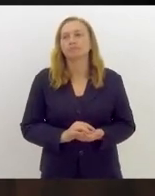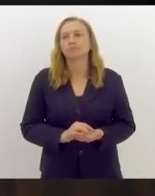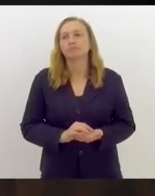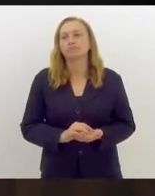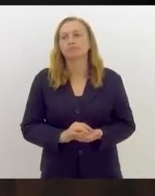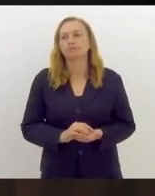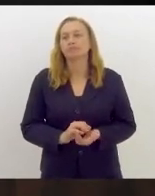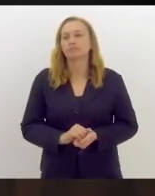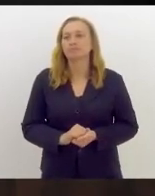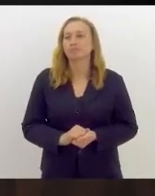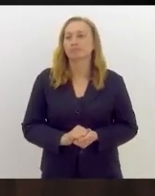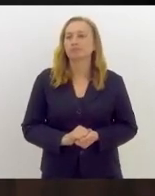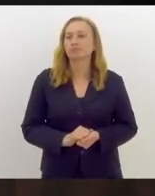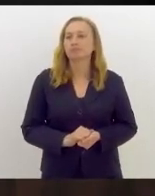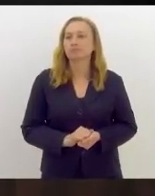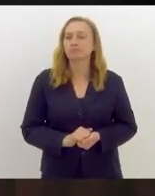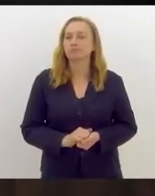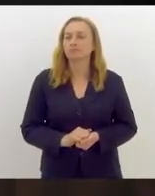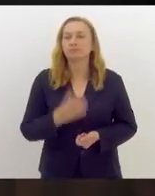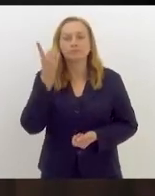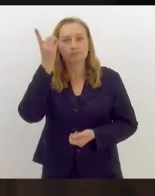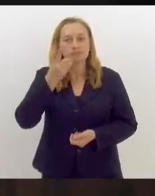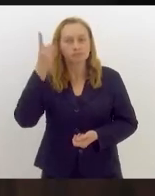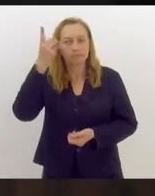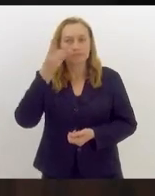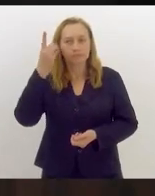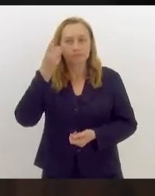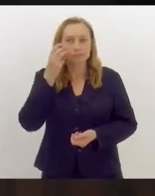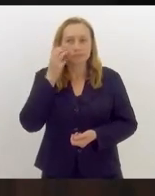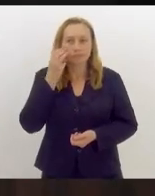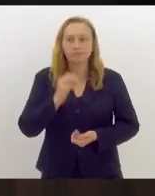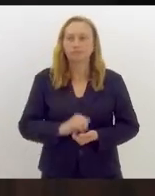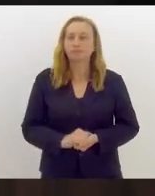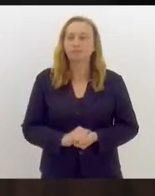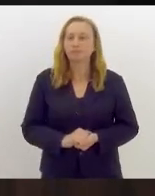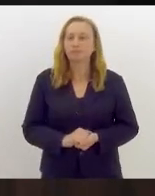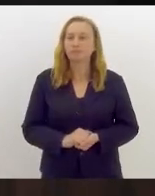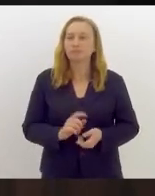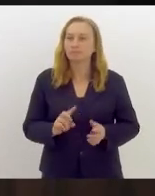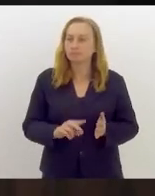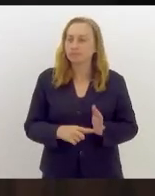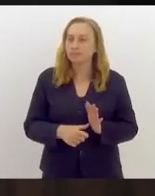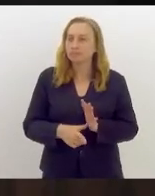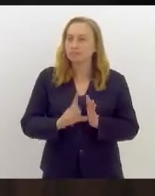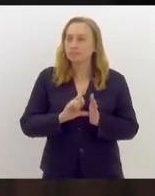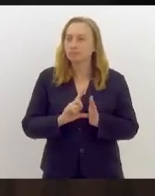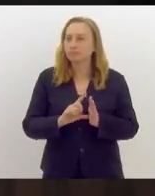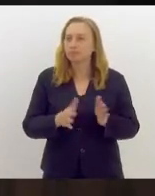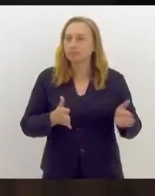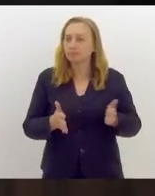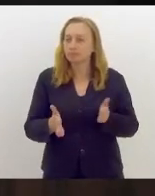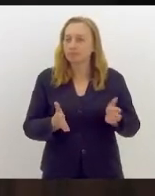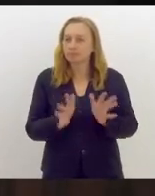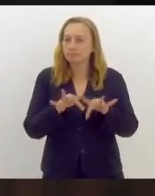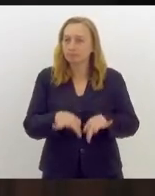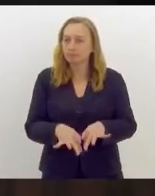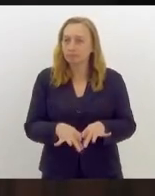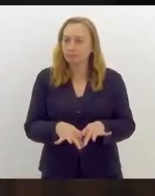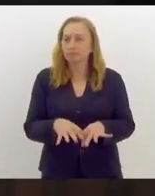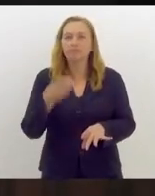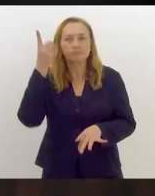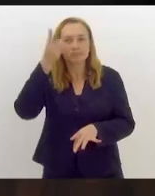com mediador em sala de aula Deputado valdec Carneiro antes de passar para o expediente final é